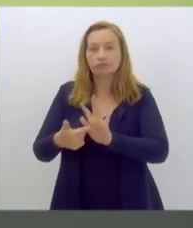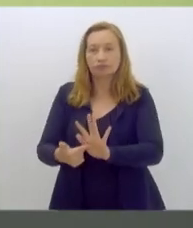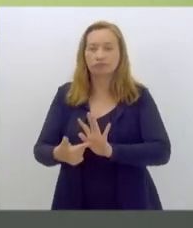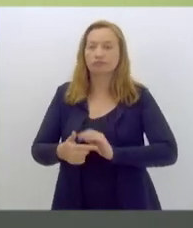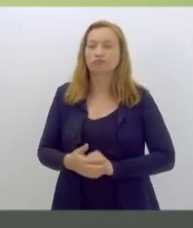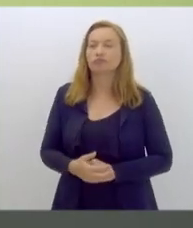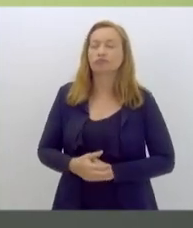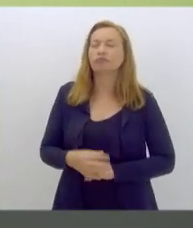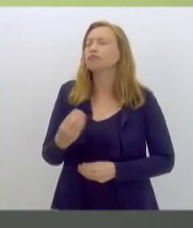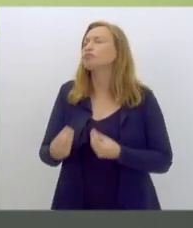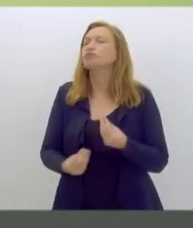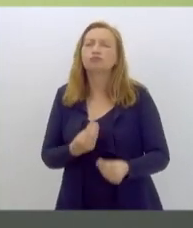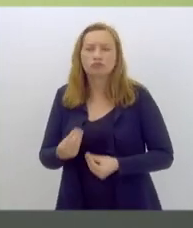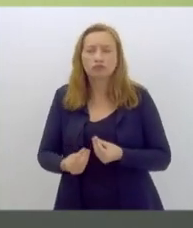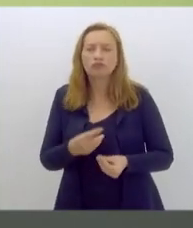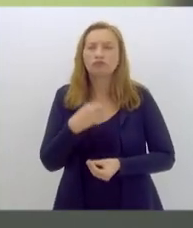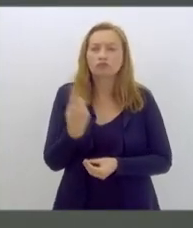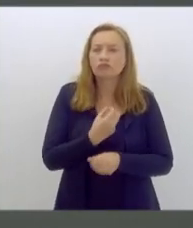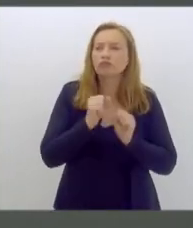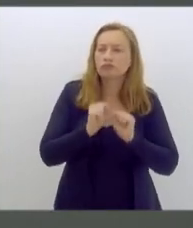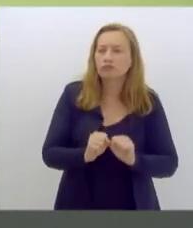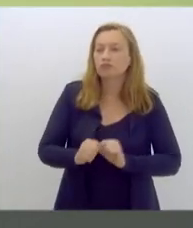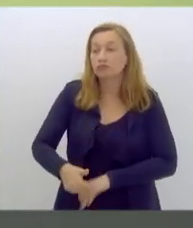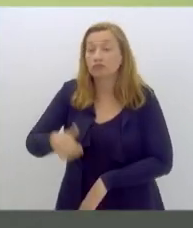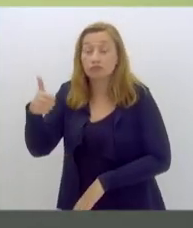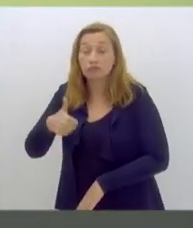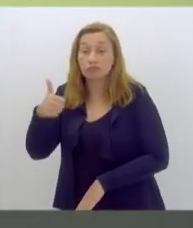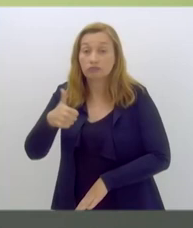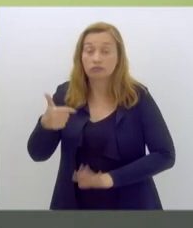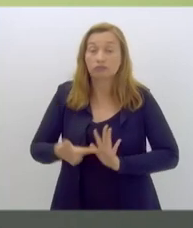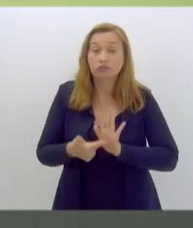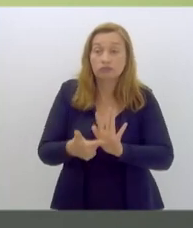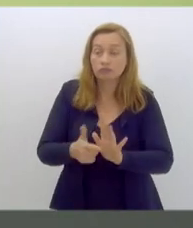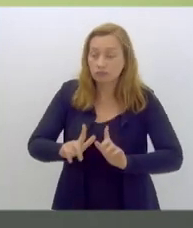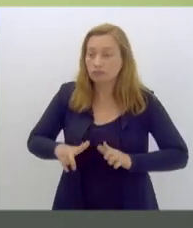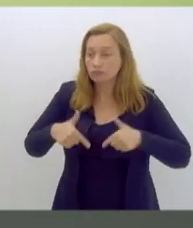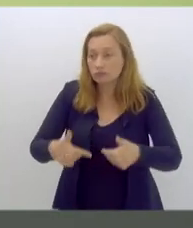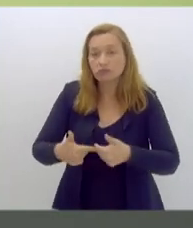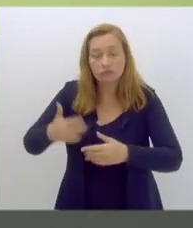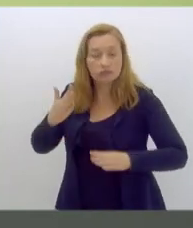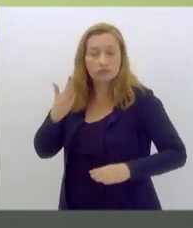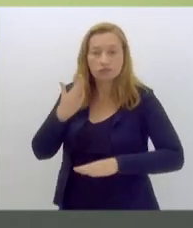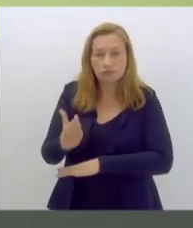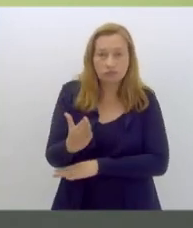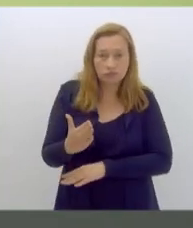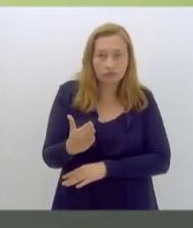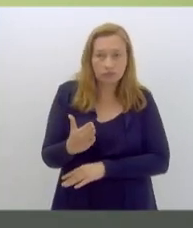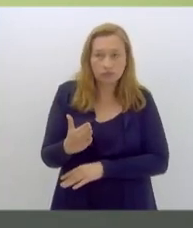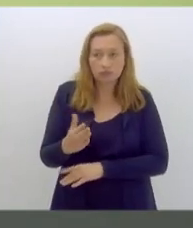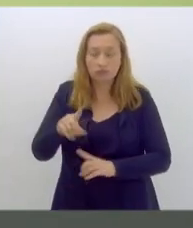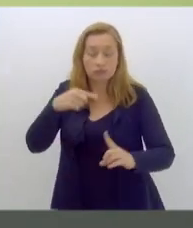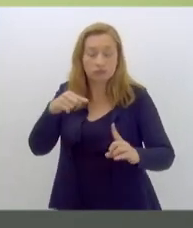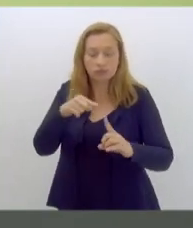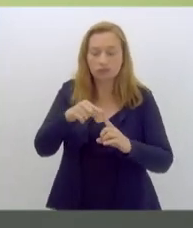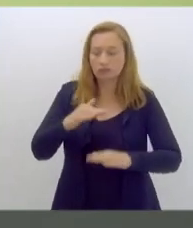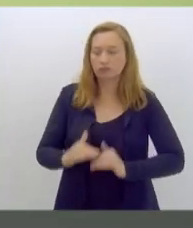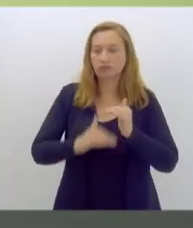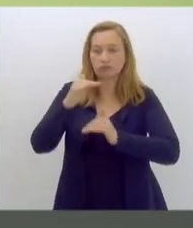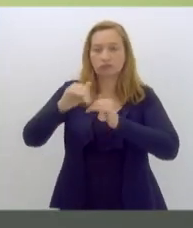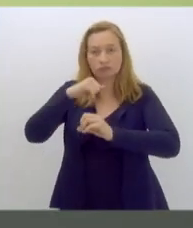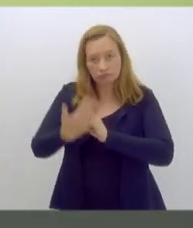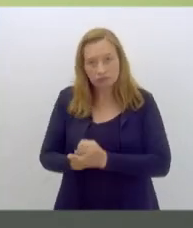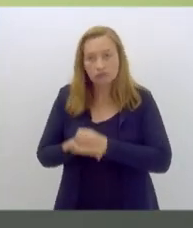como nós podemos primeiro a identificar as ações diretamente aos objetivos do desenvolvimento